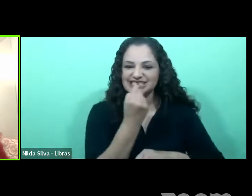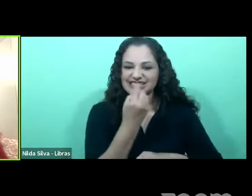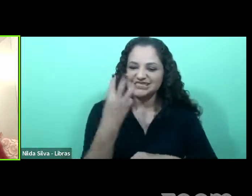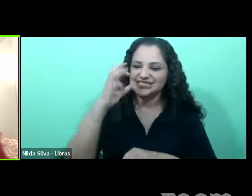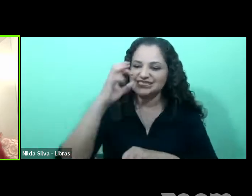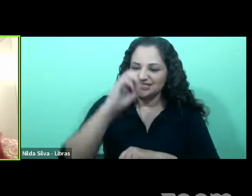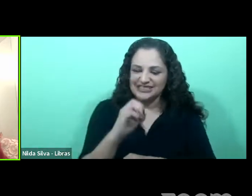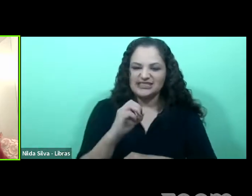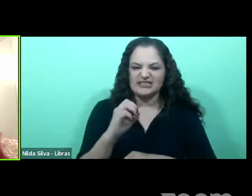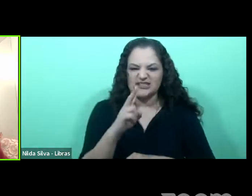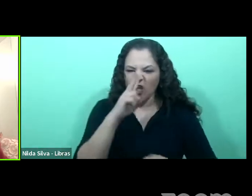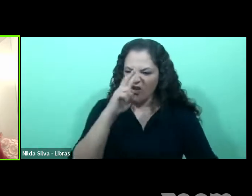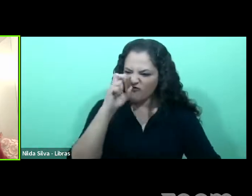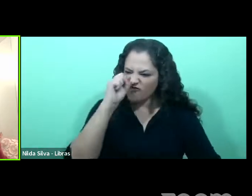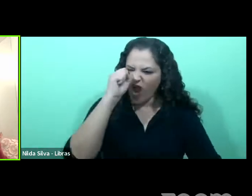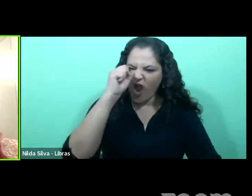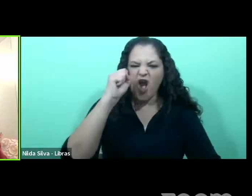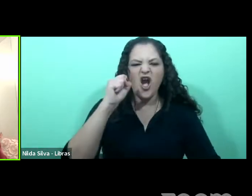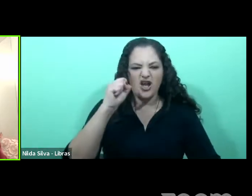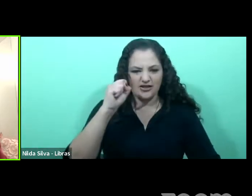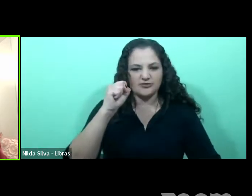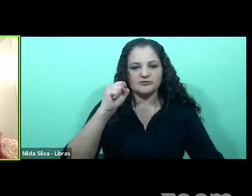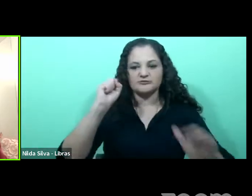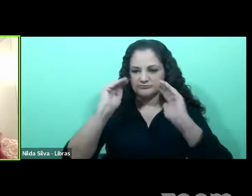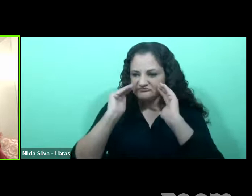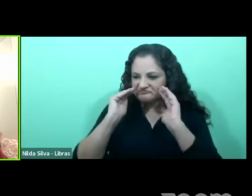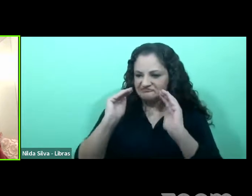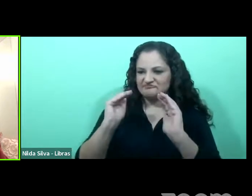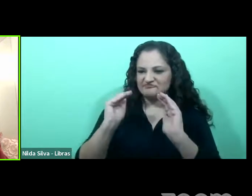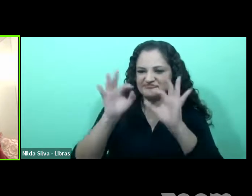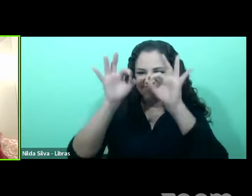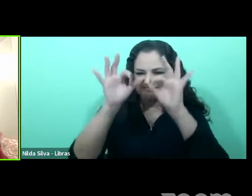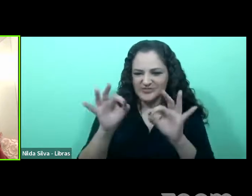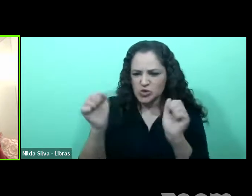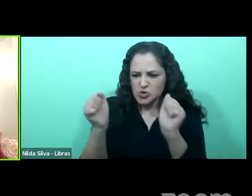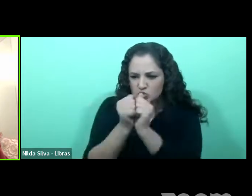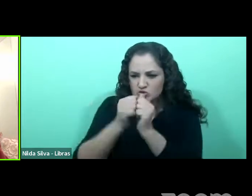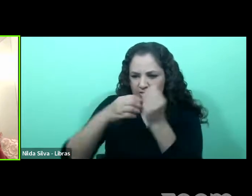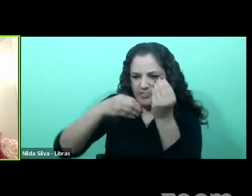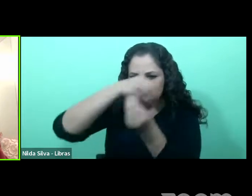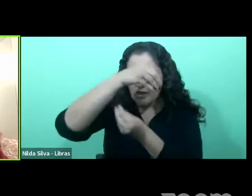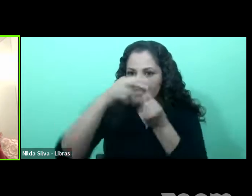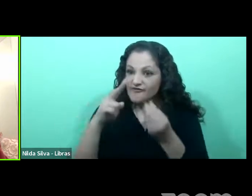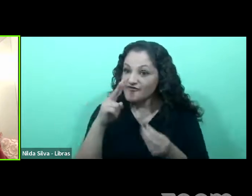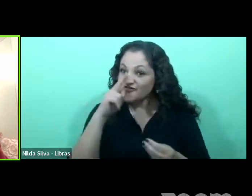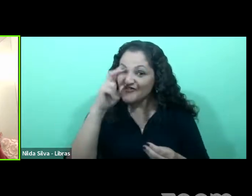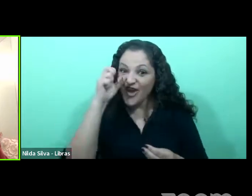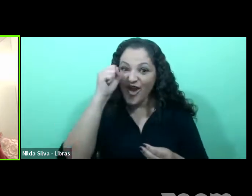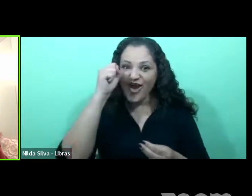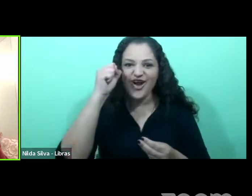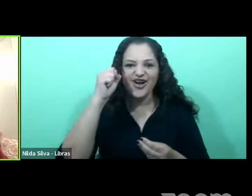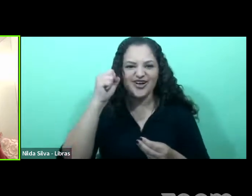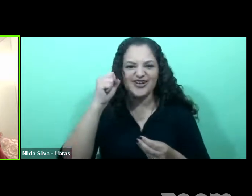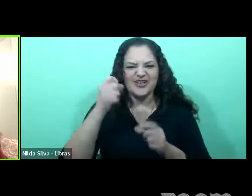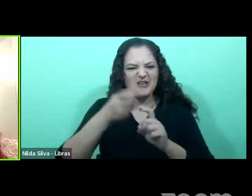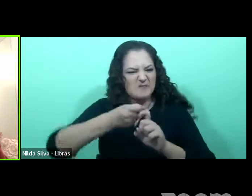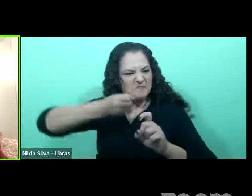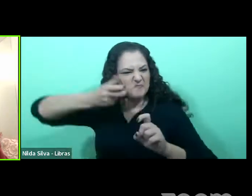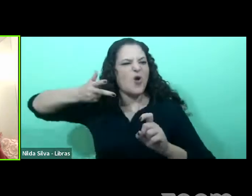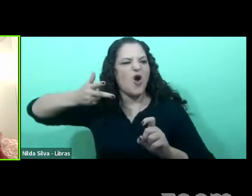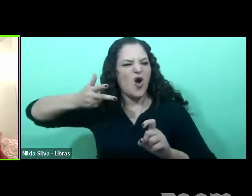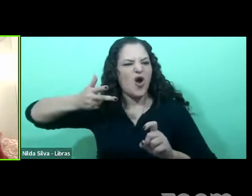dos valentes ainda vai te respeitar. Todos juntos somos fortes, somos flecha e somos